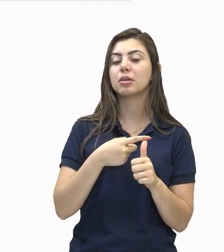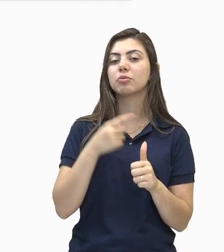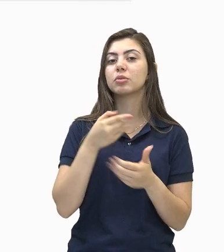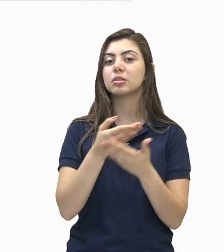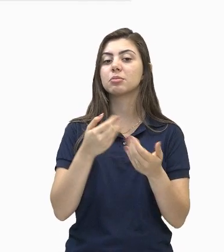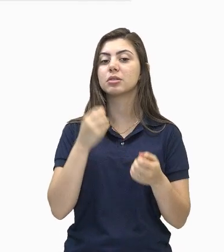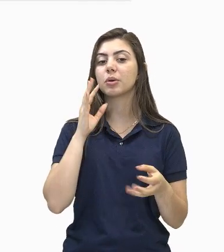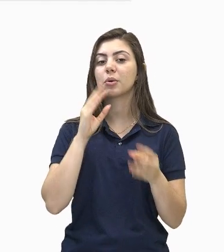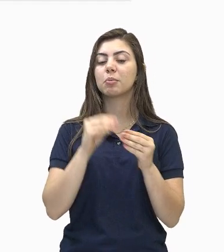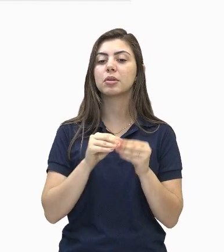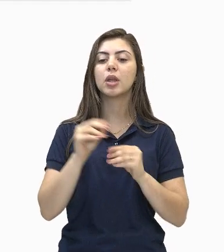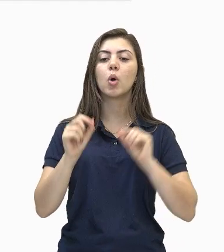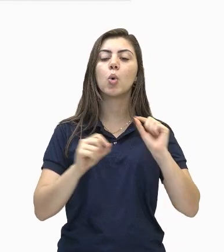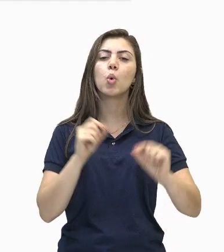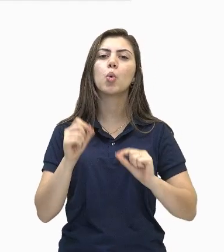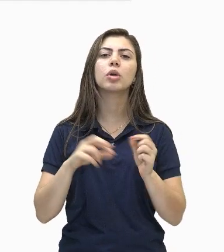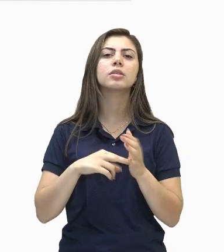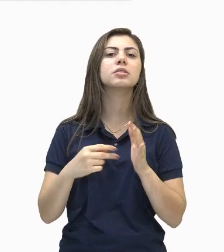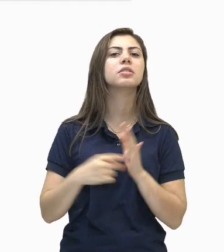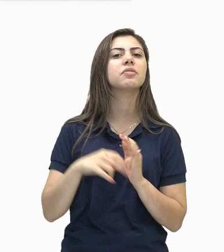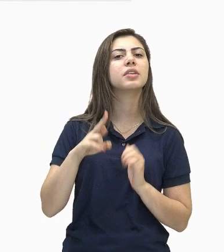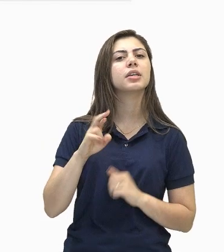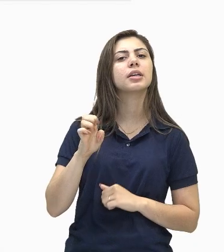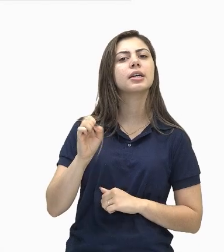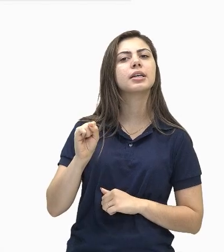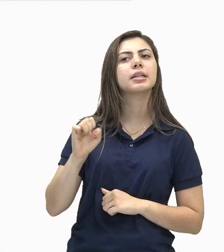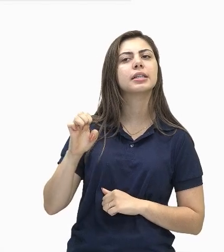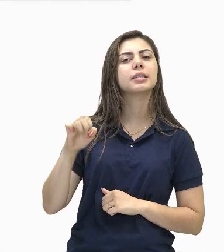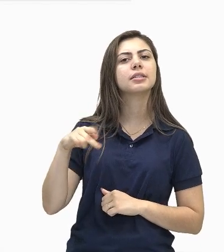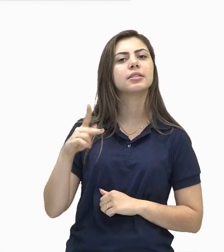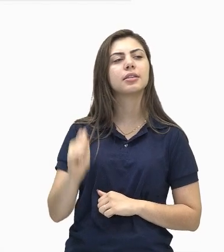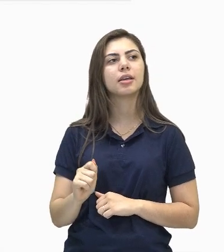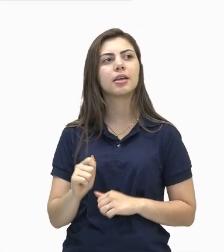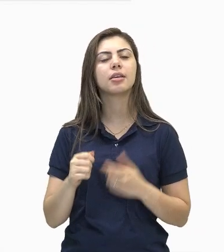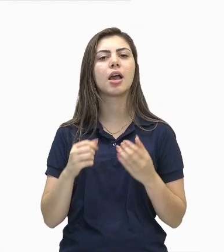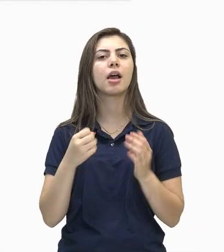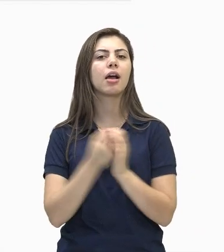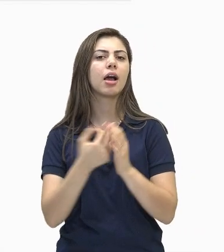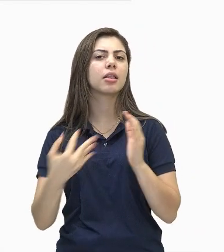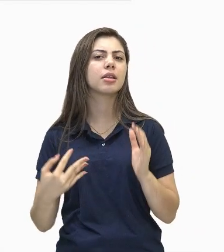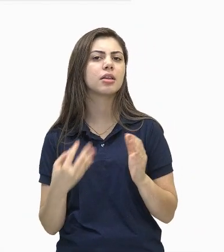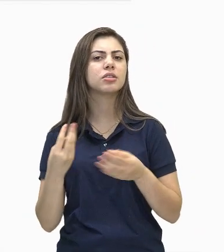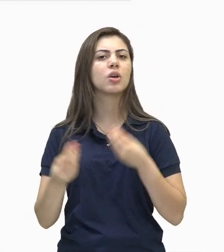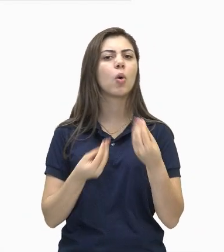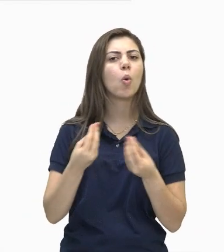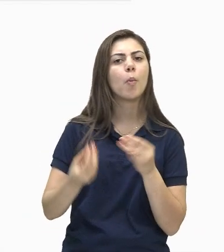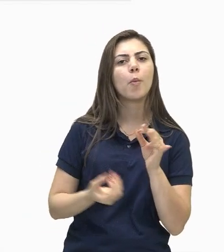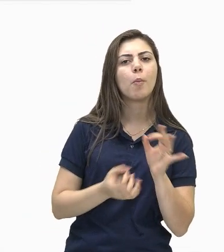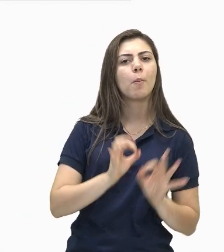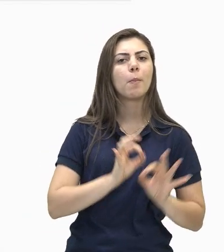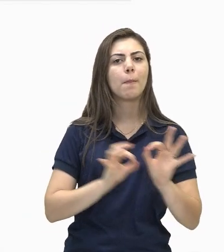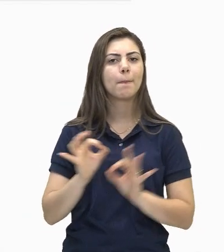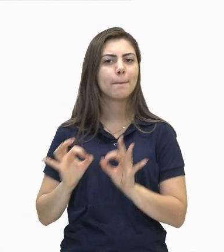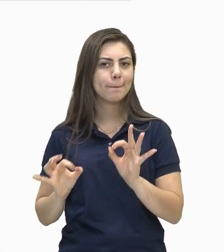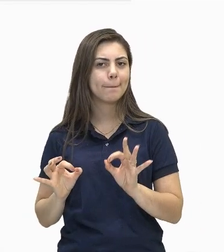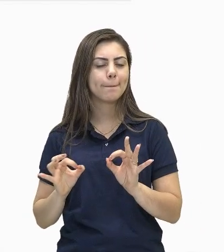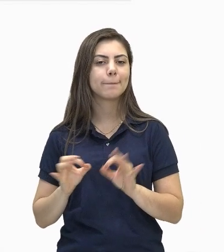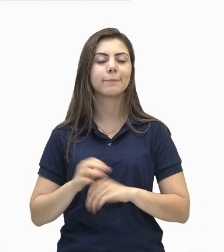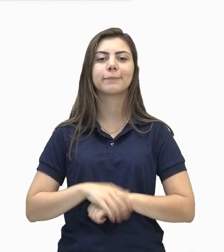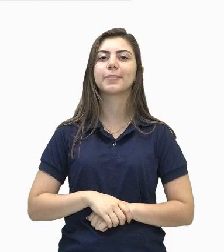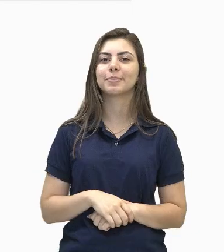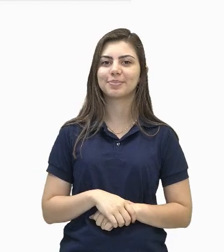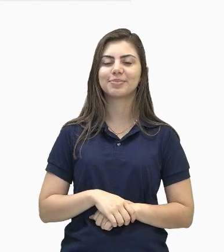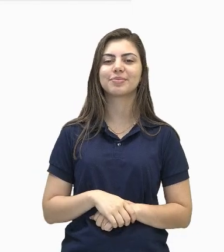o objeto, para poder aprender suas características, né, sua constituição, enfim, apreender a